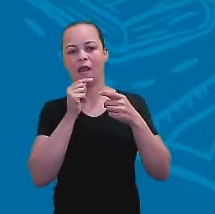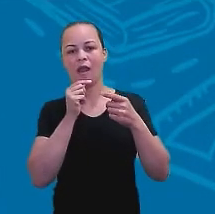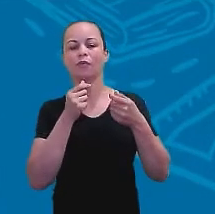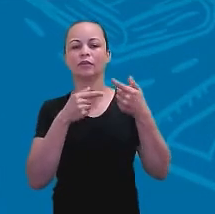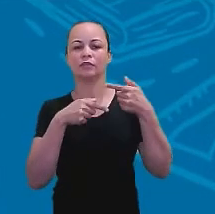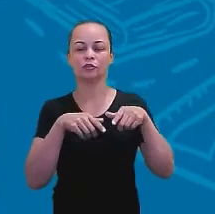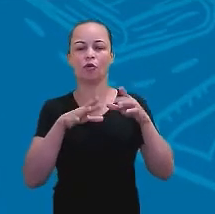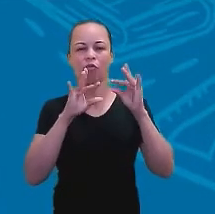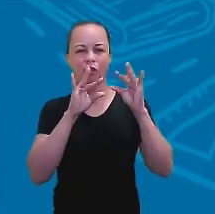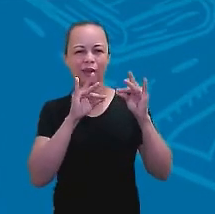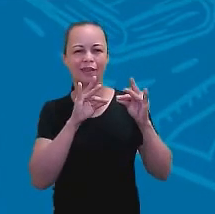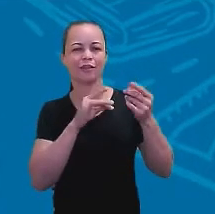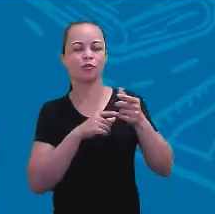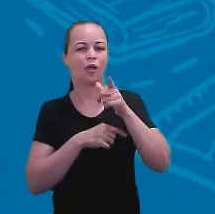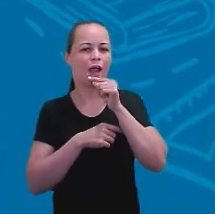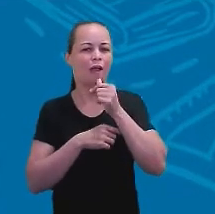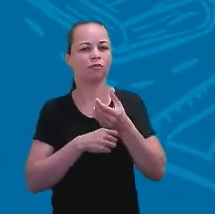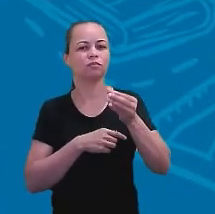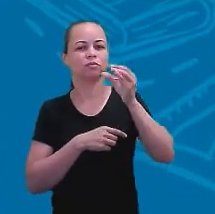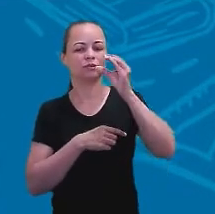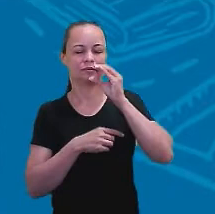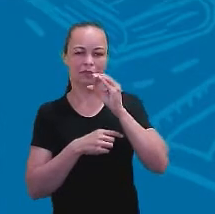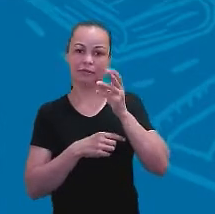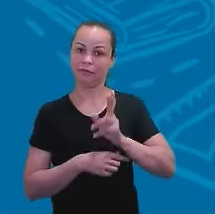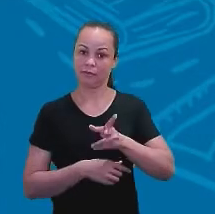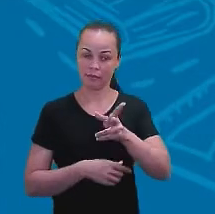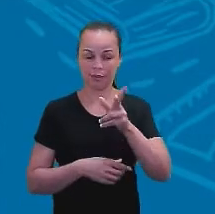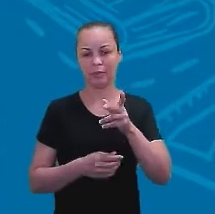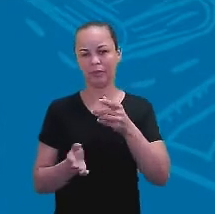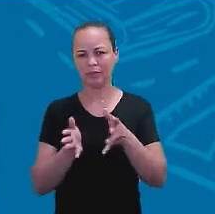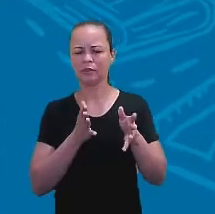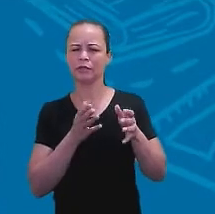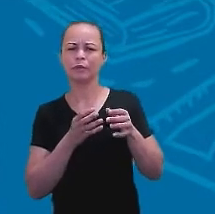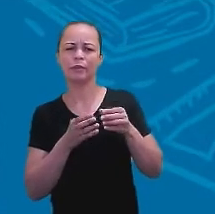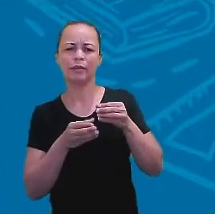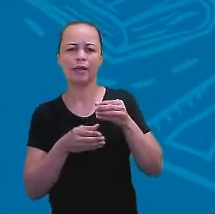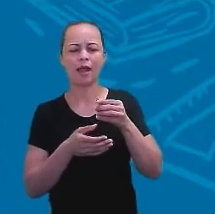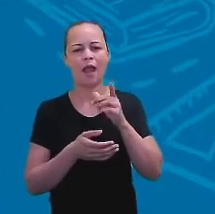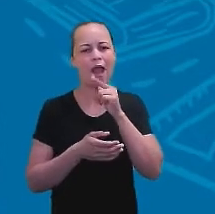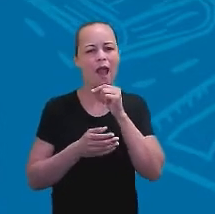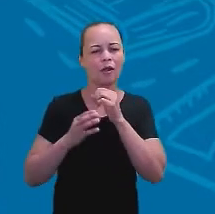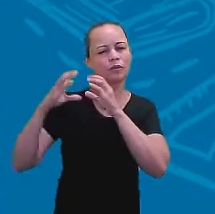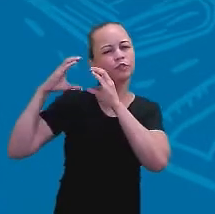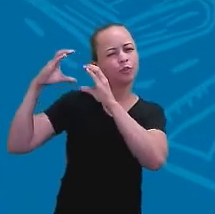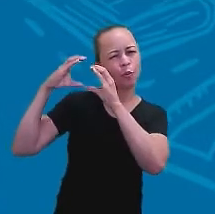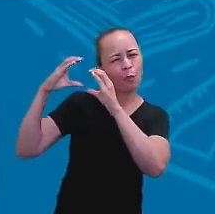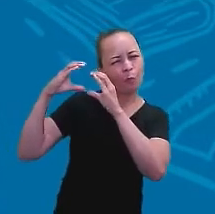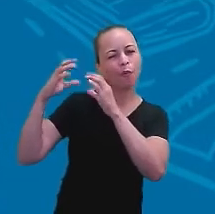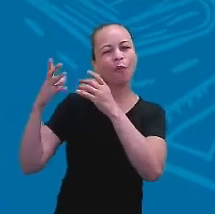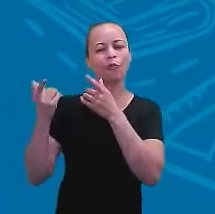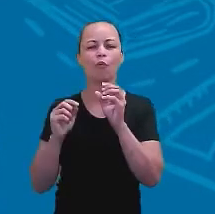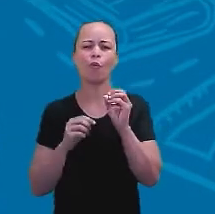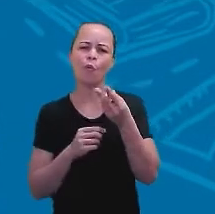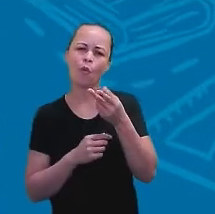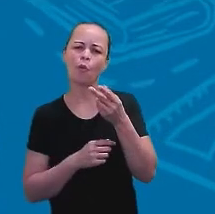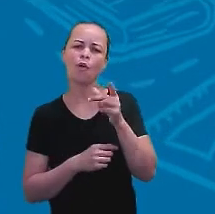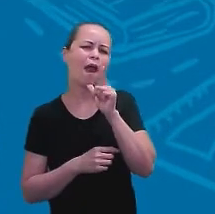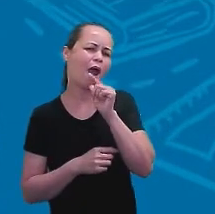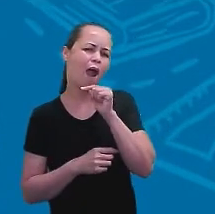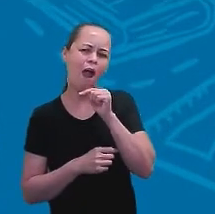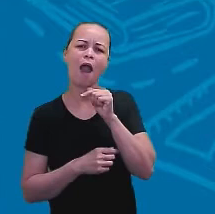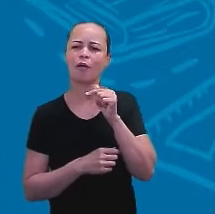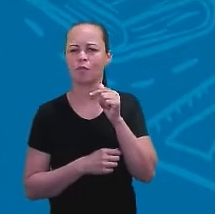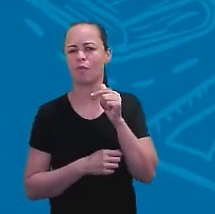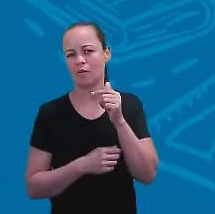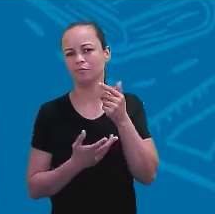bebendo bastante água. Então, sempre que possível, beber aquela aguinha de coco, tá certo? Quando estiver na praia, ou então a água mineral,